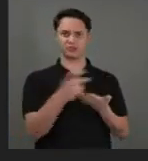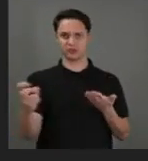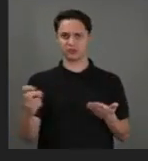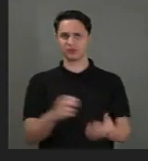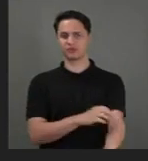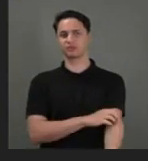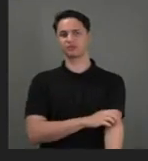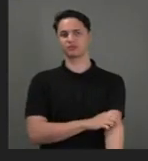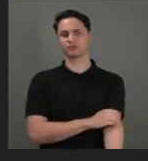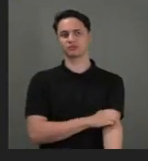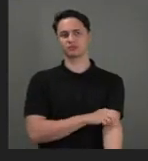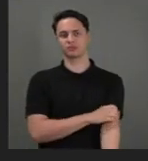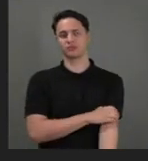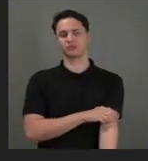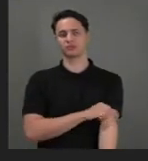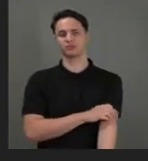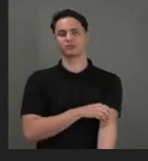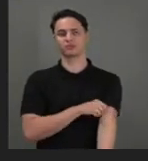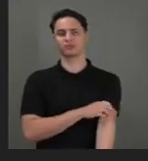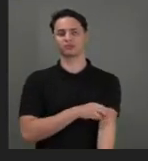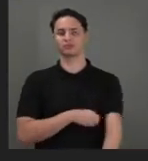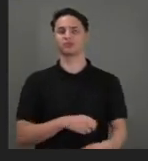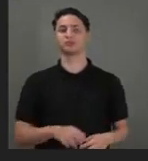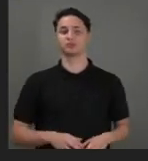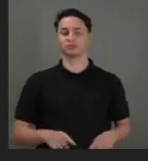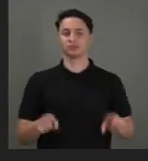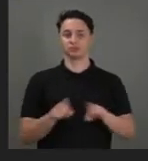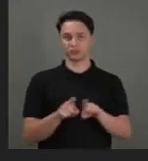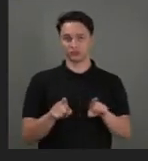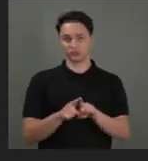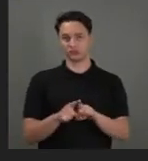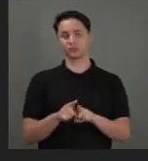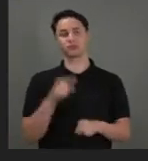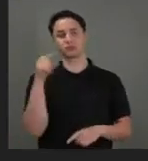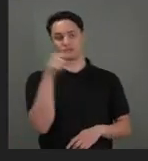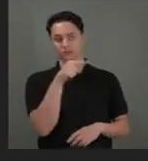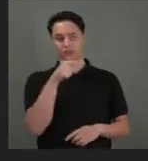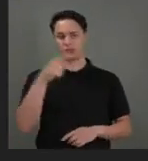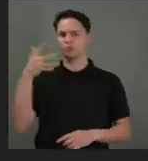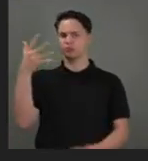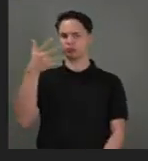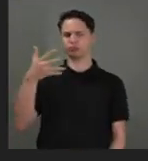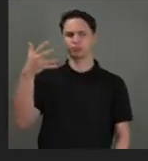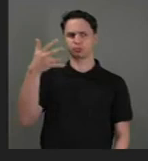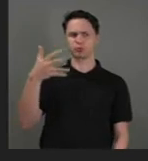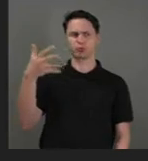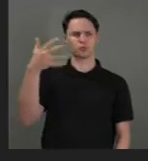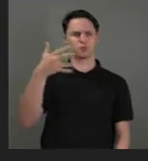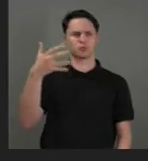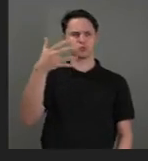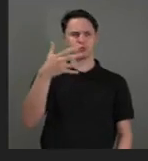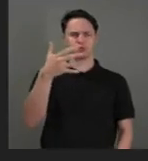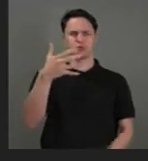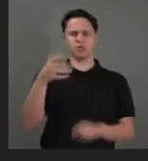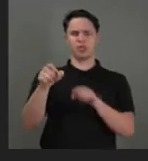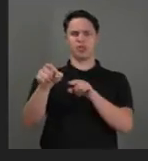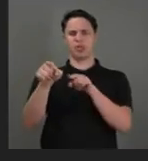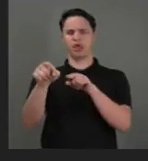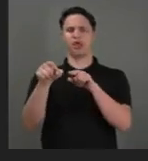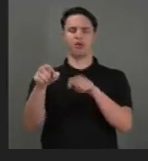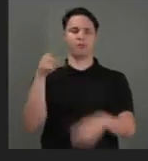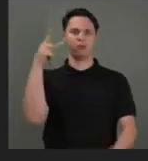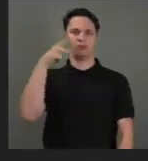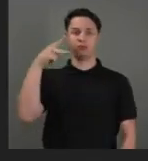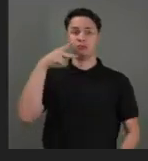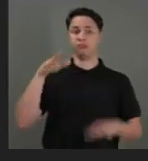senhor Luiz Roberto Barroso, mas esse também aí de um discurso completamente com viés político. Aliás,